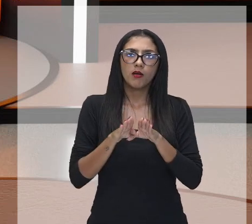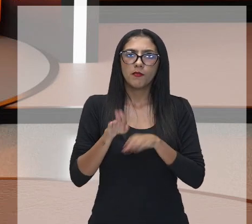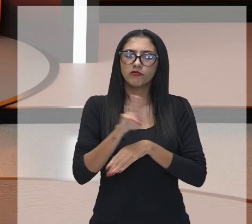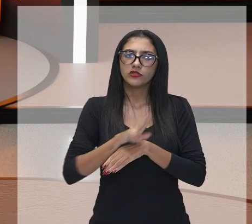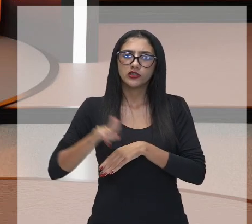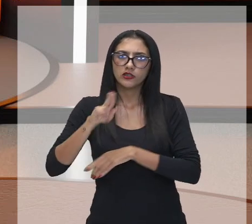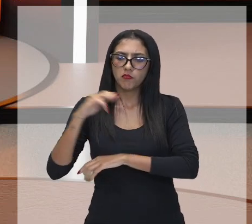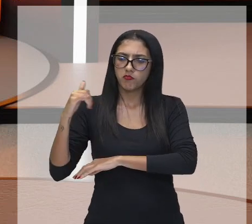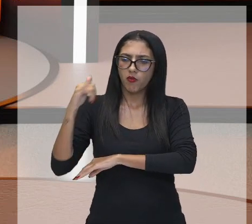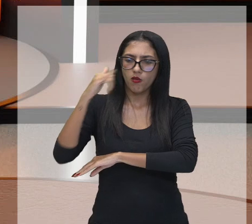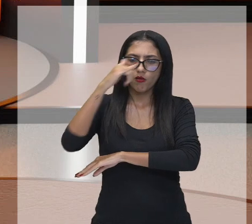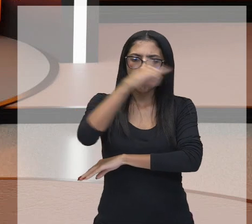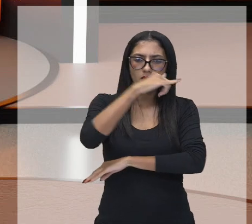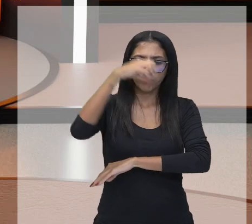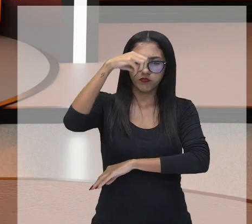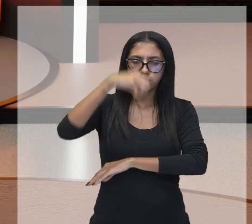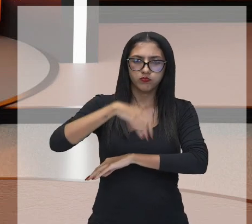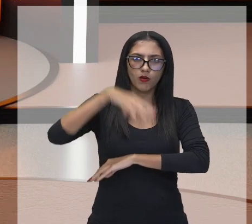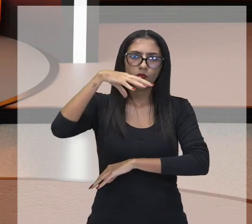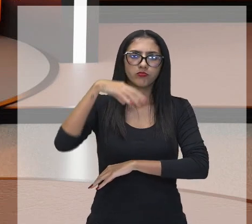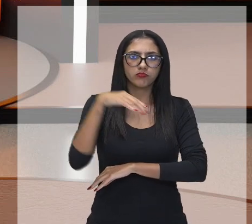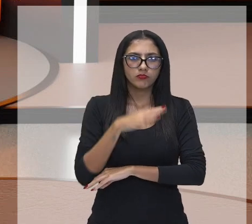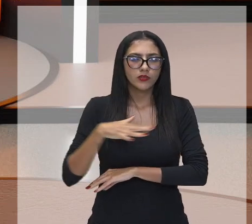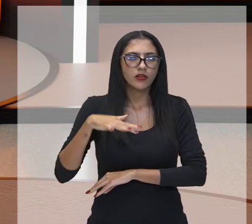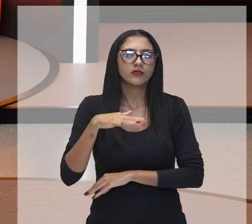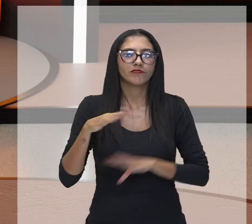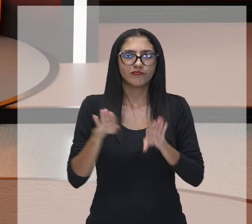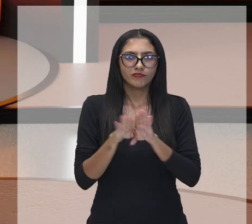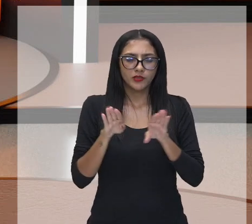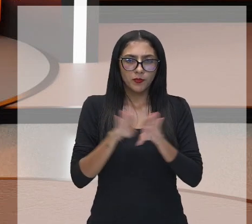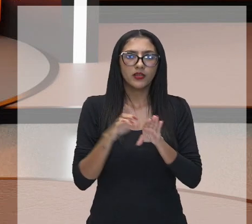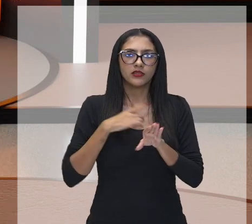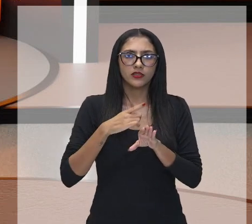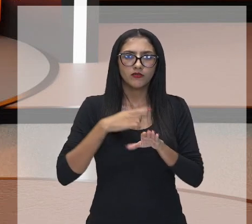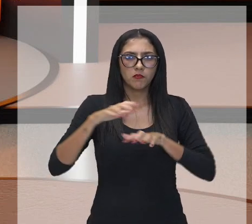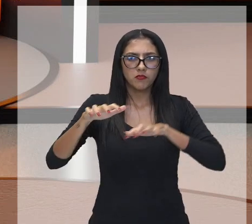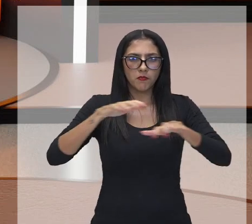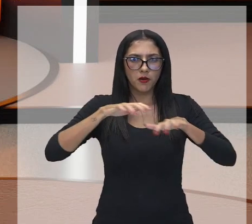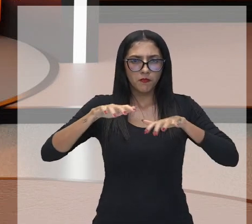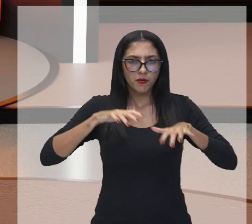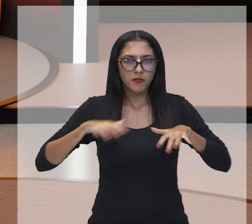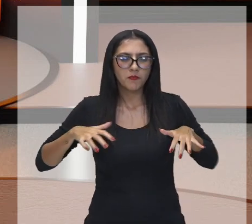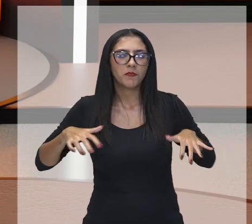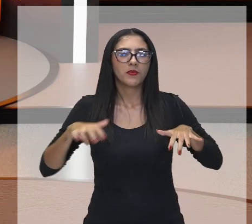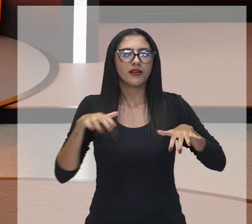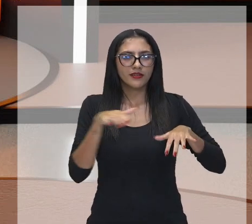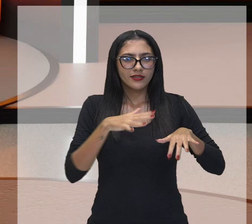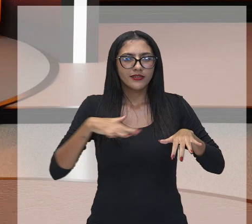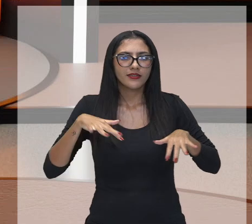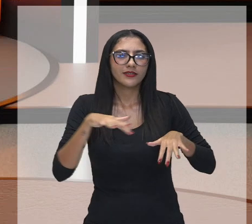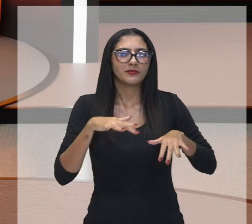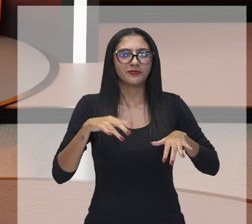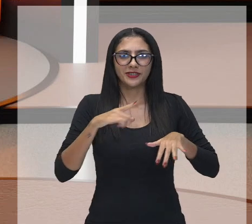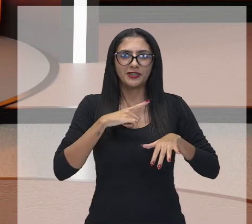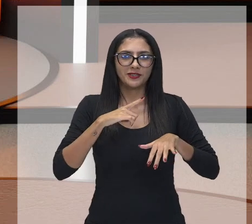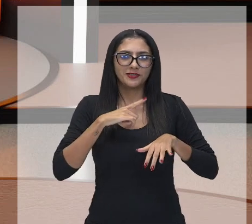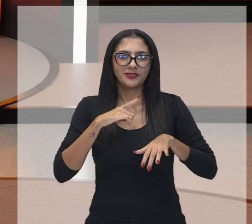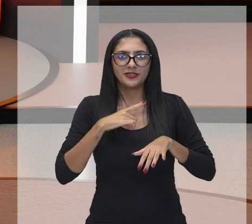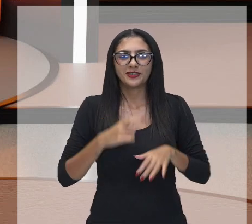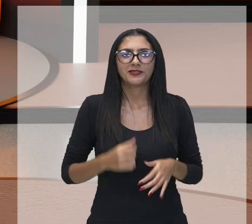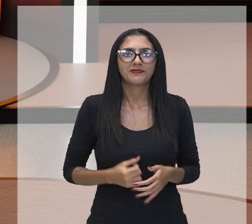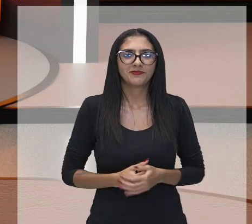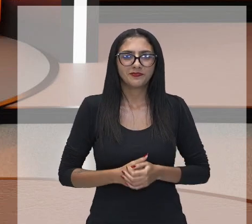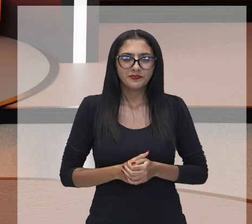Vamos verificar também que essa revolta vai se espalhar para as cidades do interior e vai inspirar levantes em outros estados, como